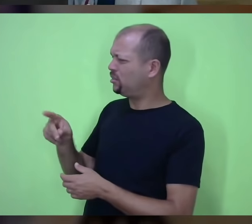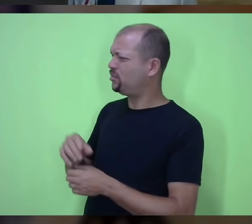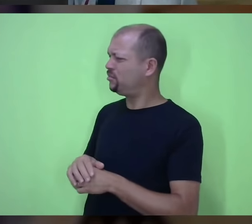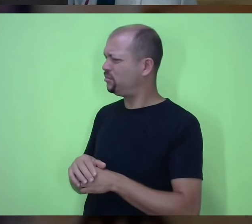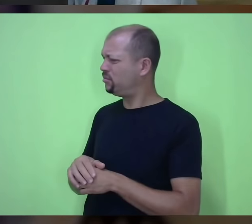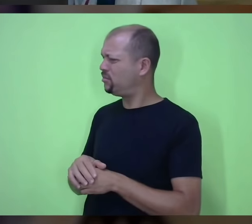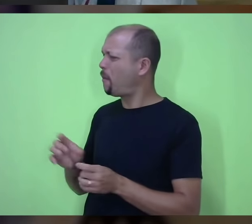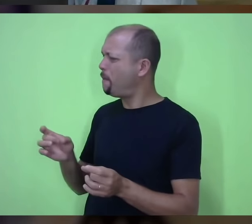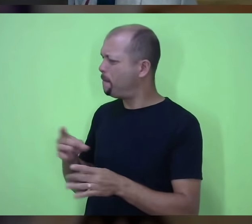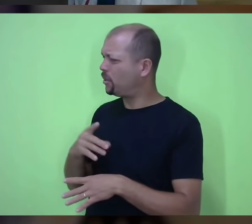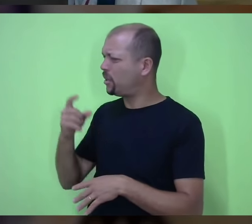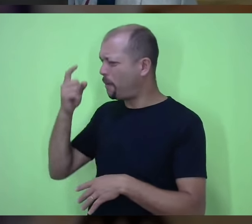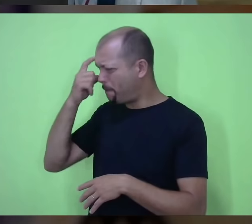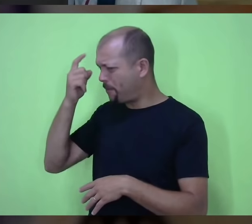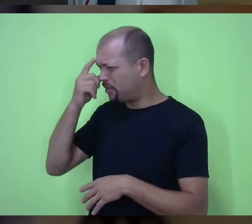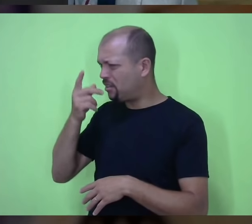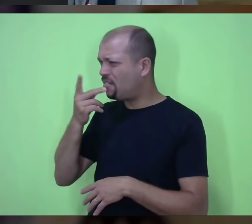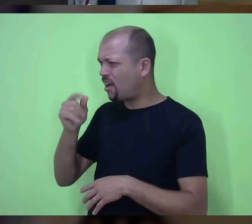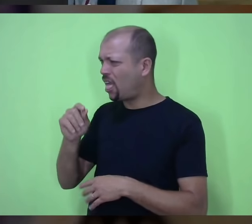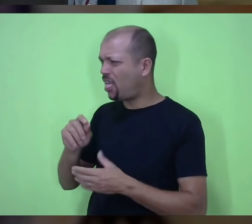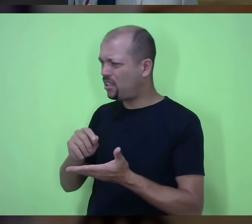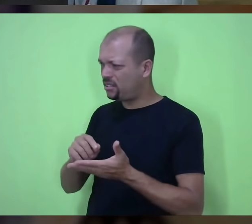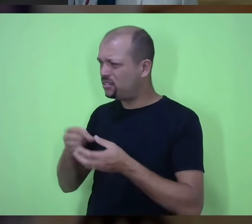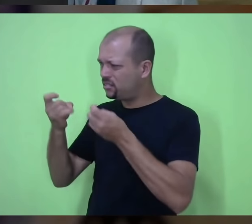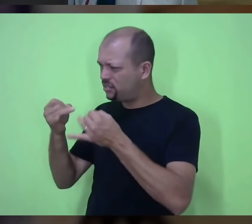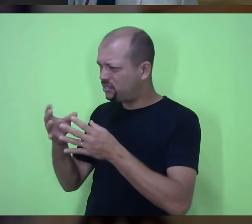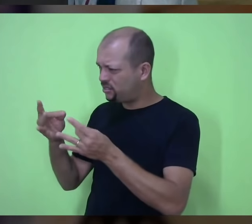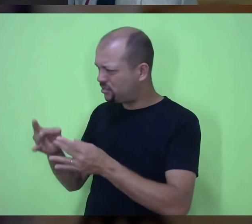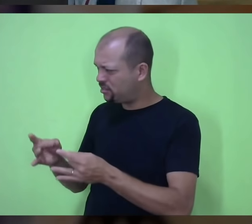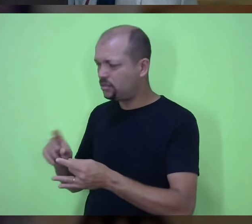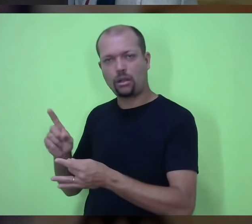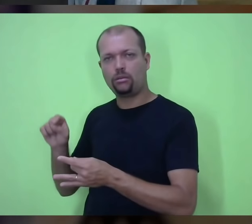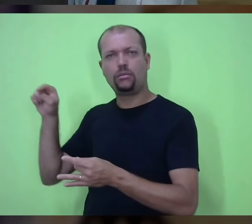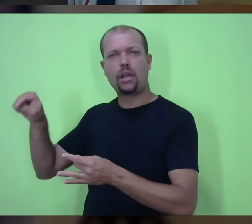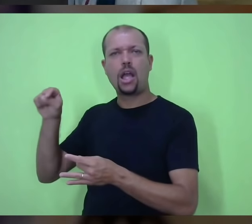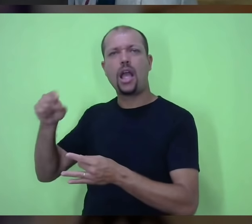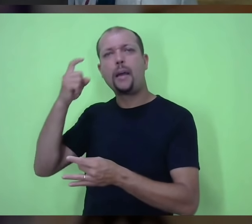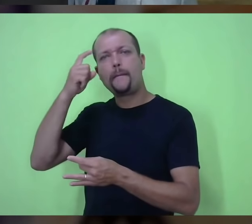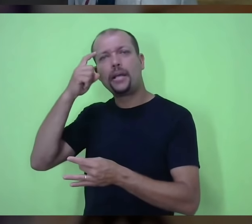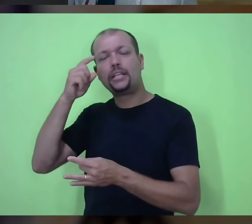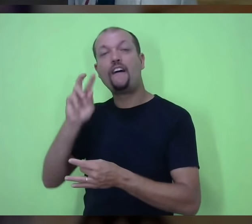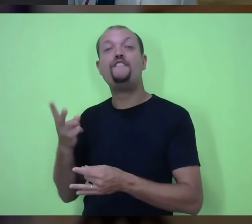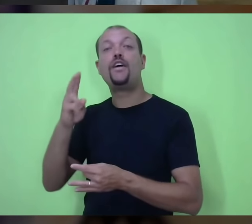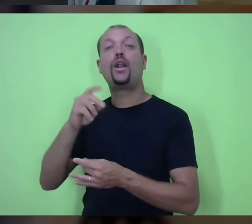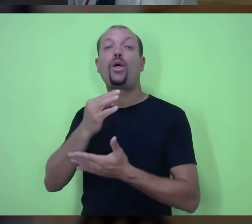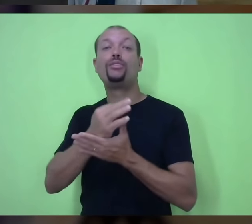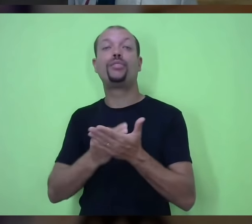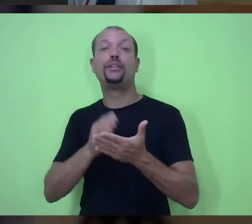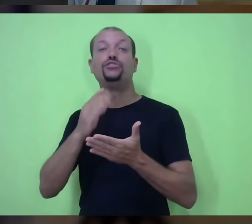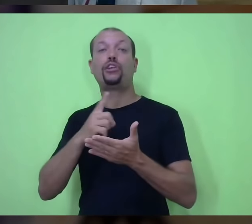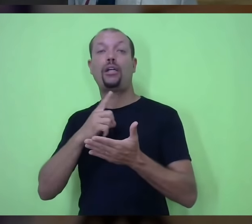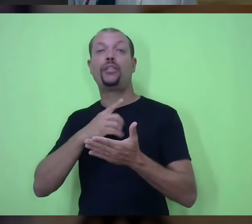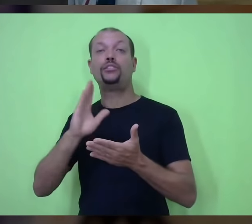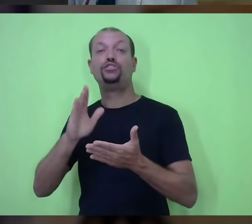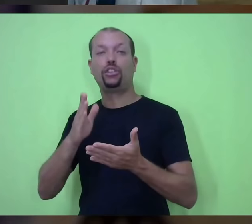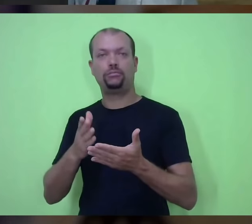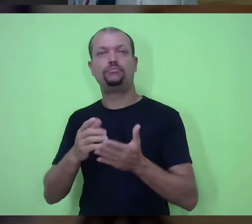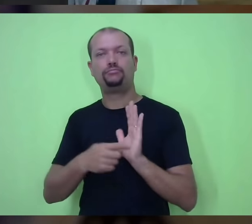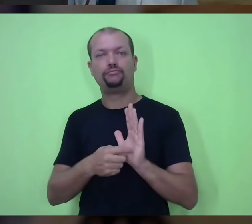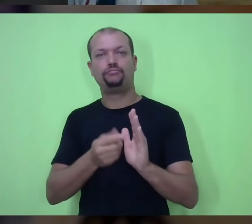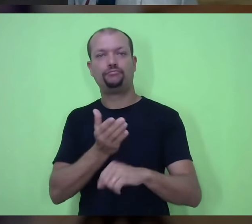o autor de Hebreus, ele está muito mais preocupado em dar a agenda dele? Não. Ele estava muito mais preocupado, às vezes, em valorizar um texto que já havia